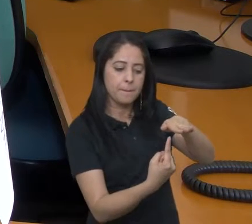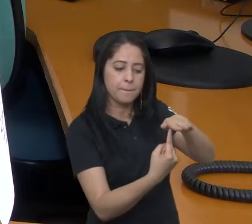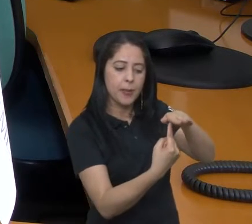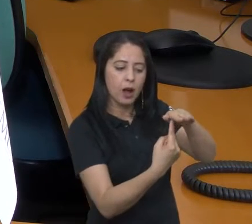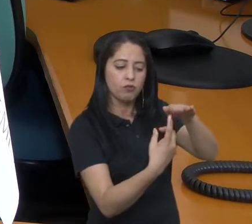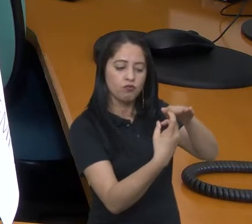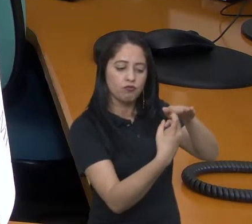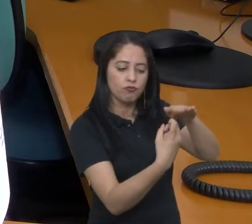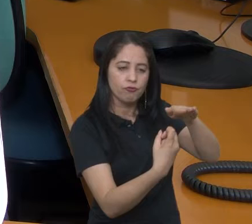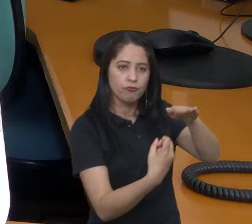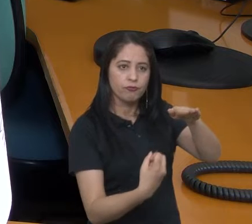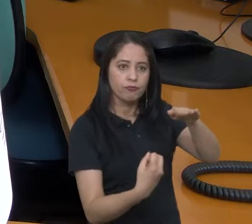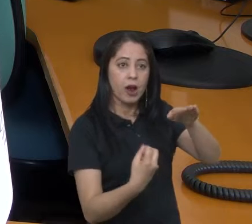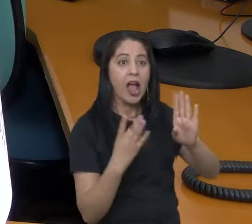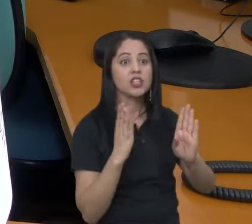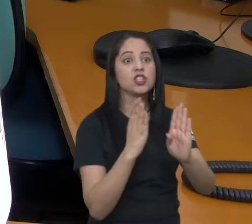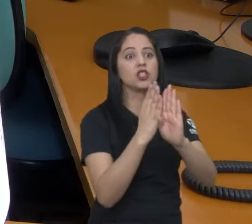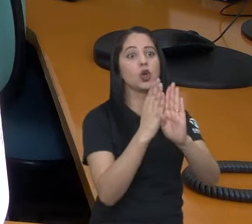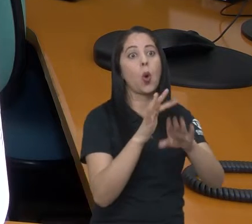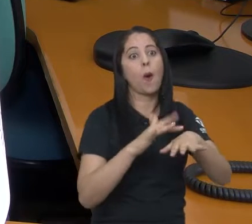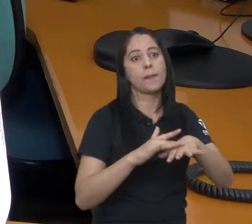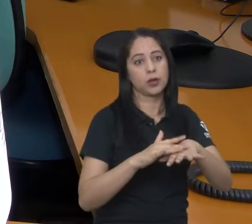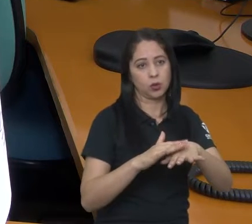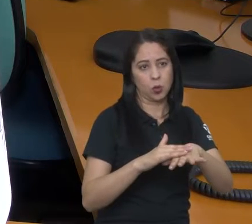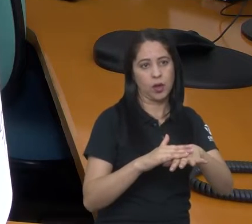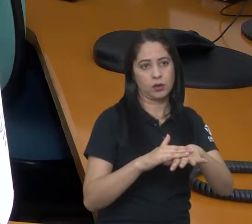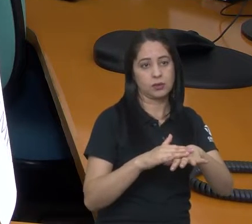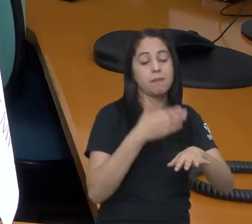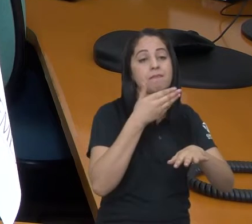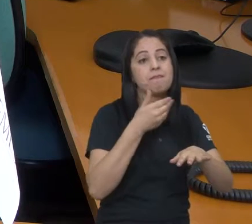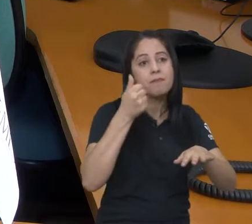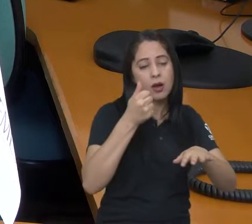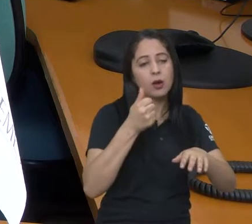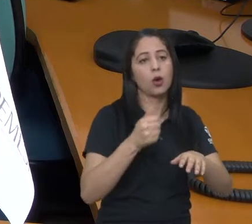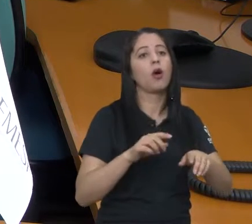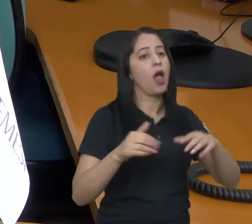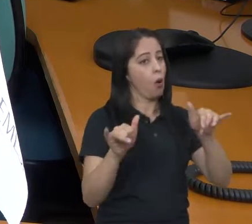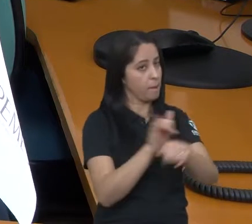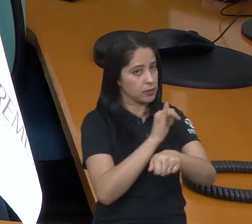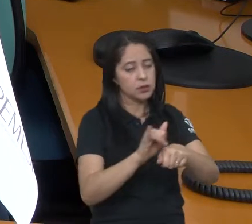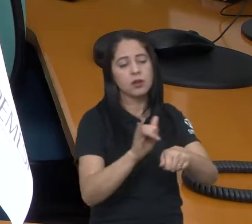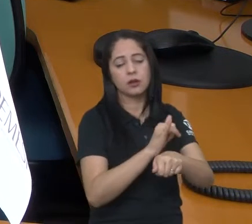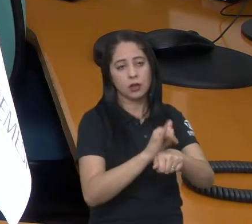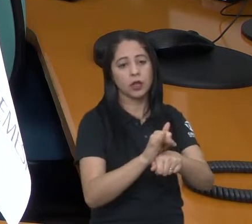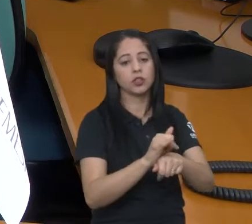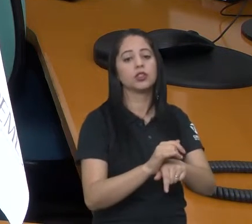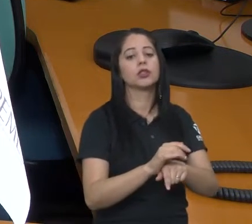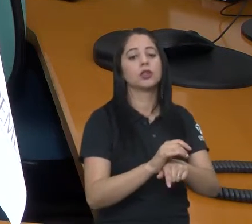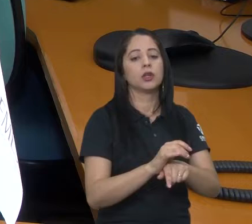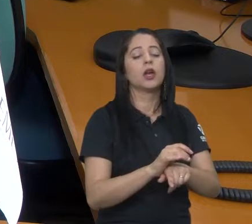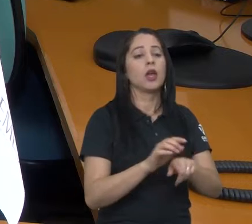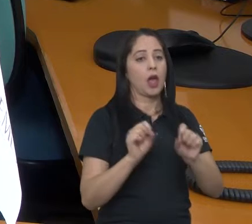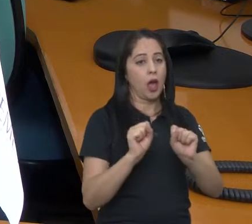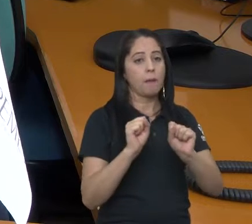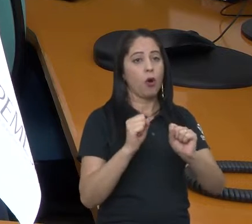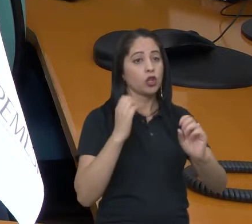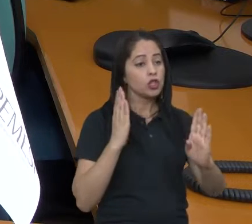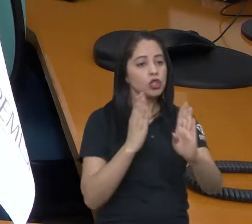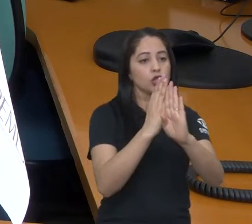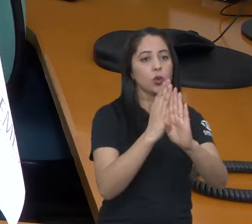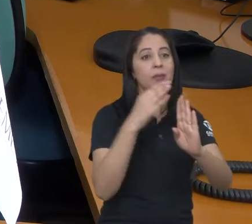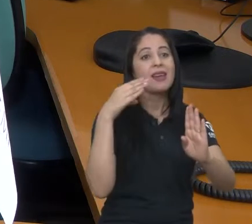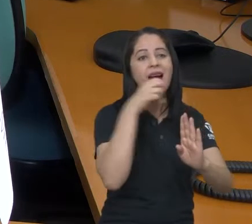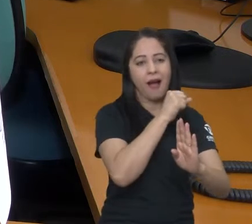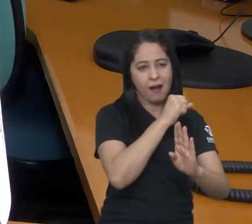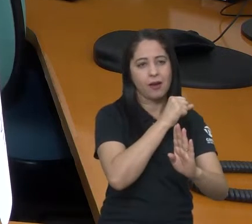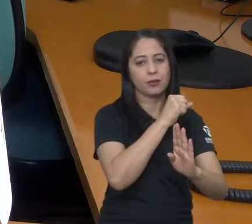né? E cada vez mais vão se expandindo, esses testes vão abrangendo cada vez mais doenças, também é uma ferramenta, e permitir um